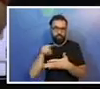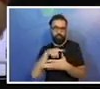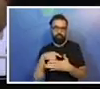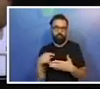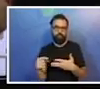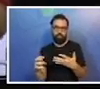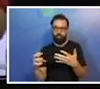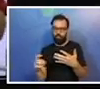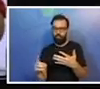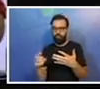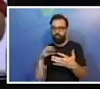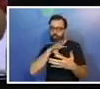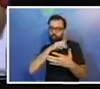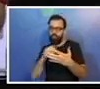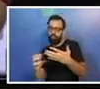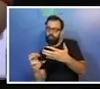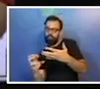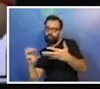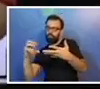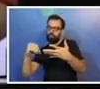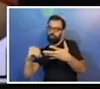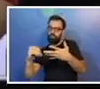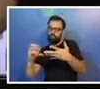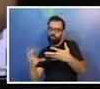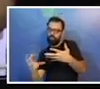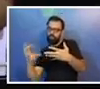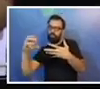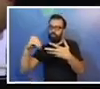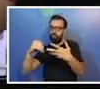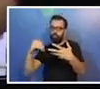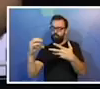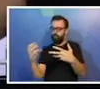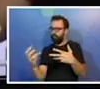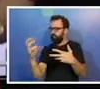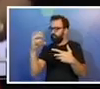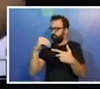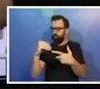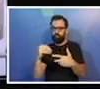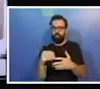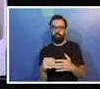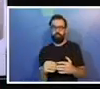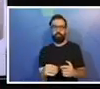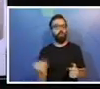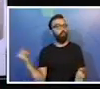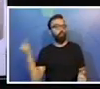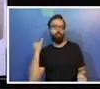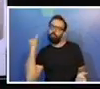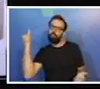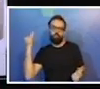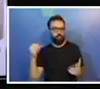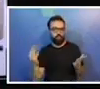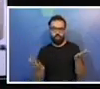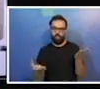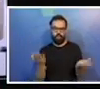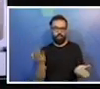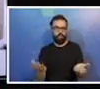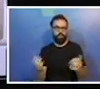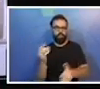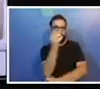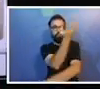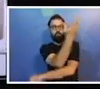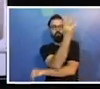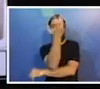se alimenta de outro ser vivo? Sim, é essencial para o equilíbrio da natureza,